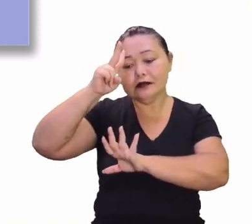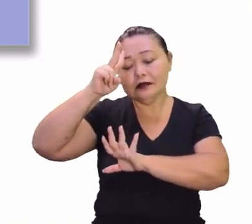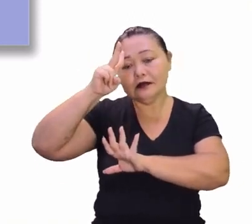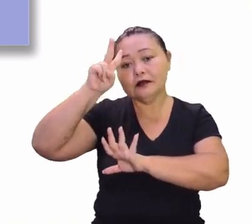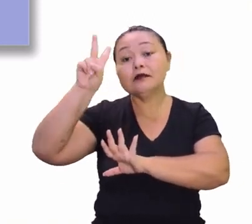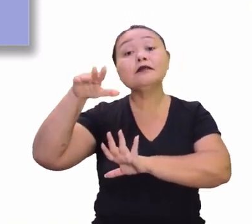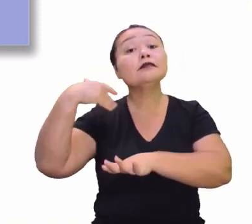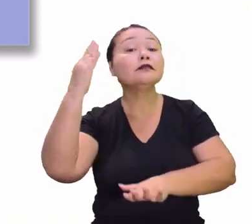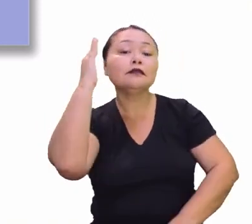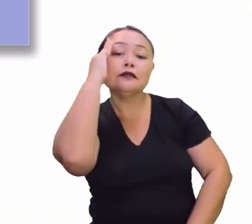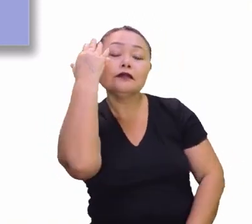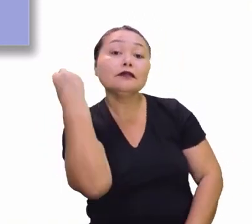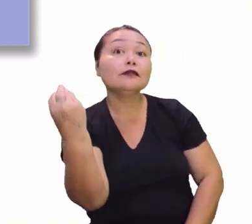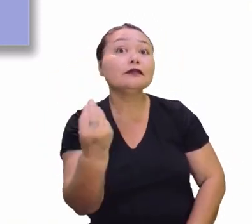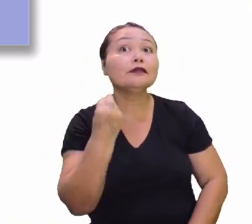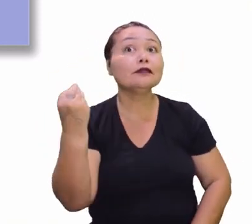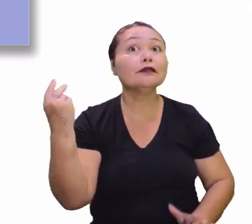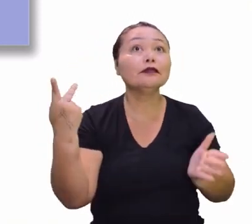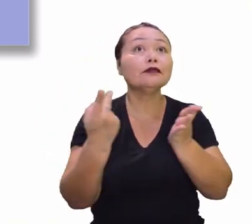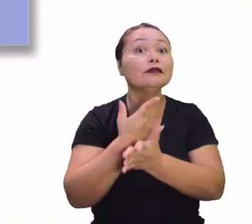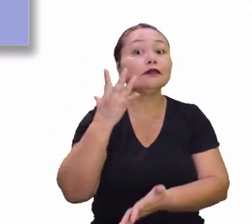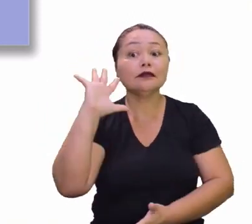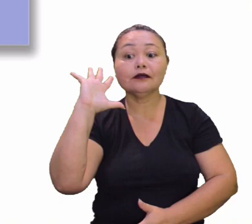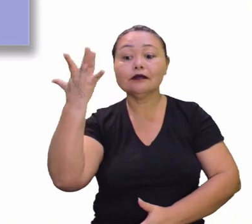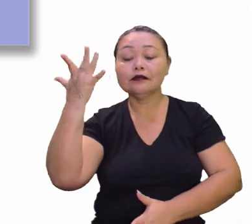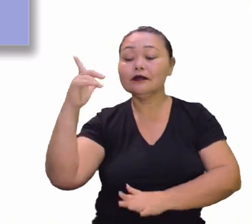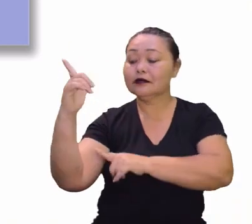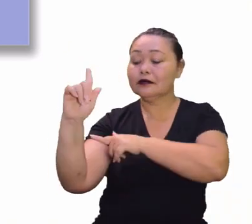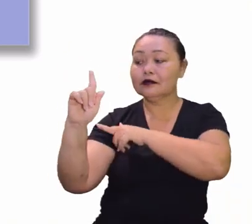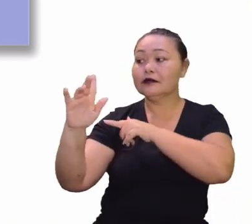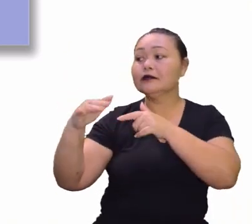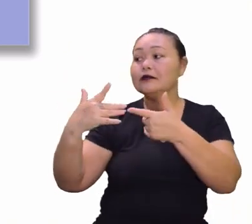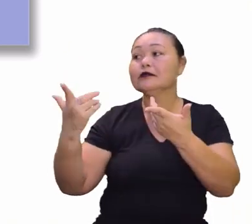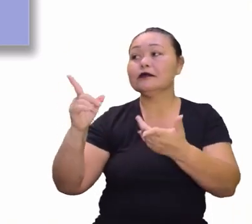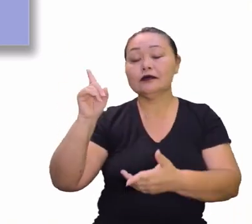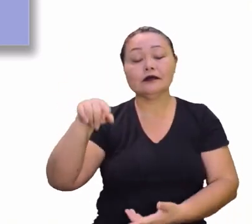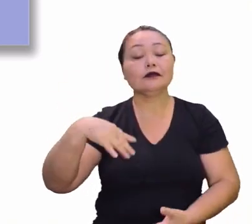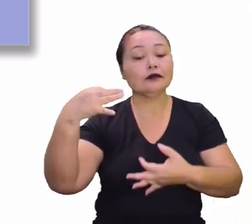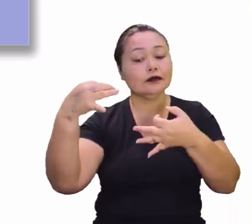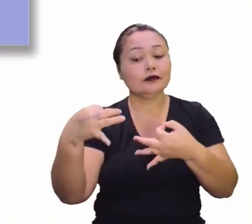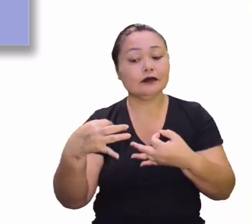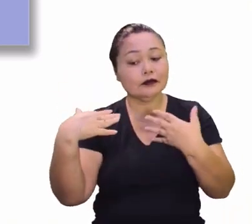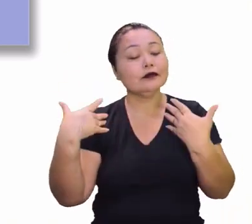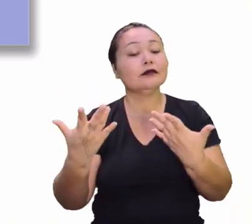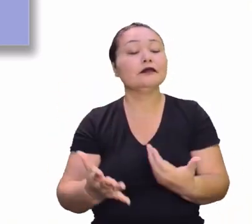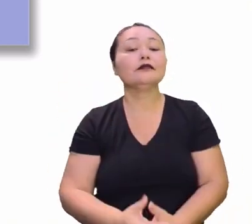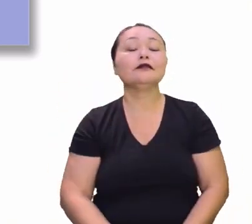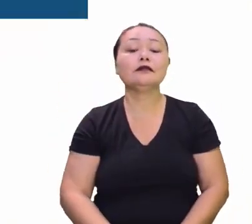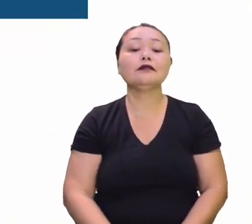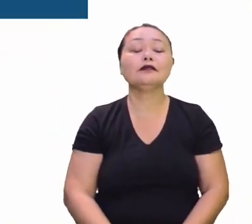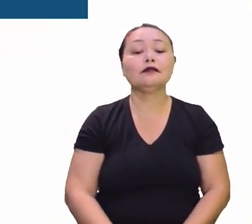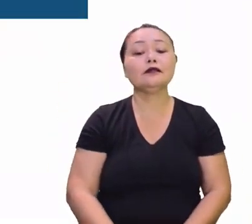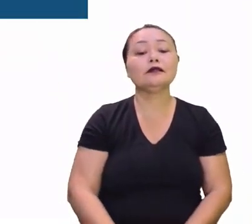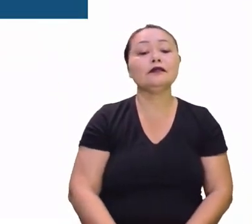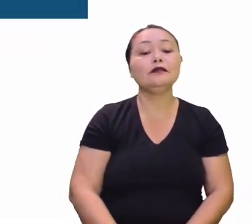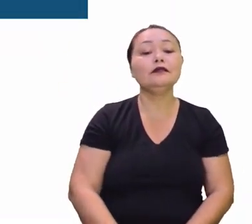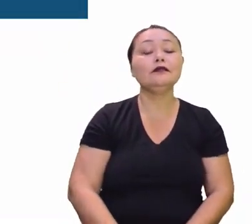Para entendermos esses fenômenos geográficos. Muito bem. É isso, exato, meu jovem? Professor. Beleza.